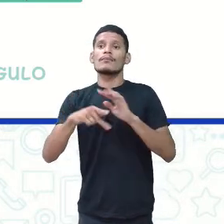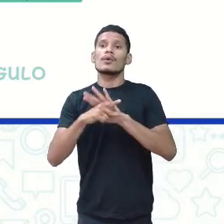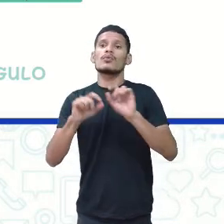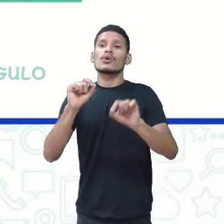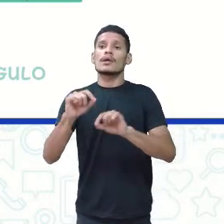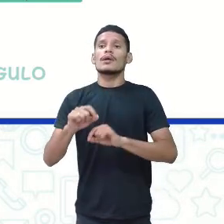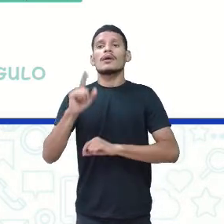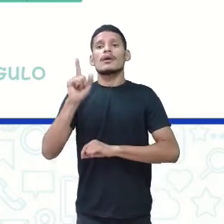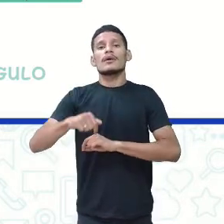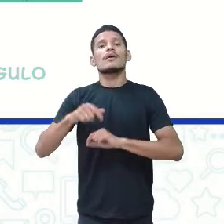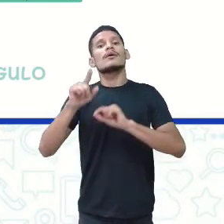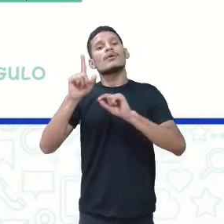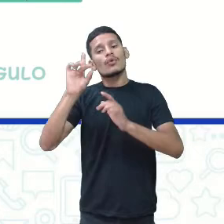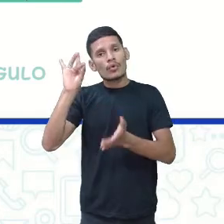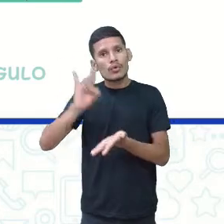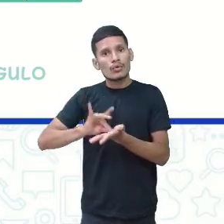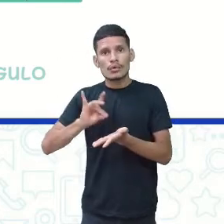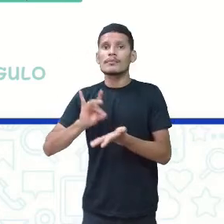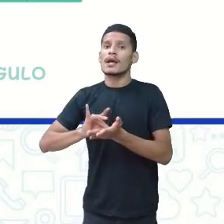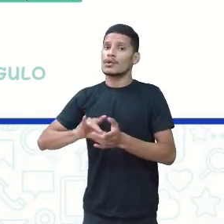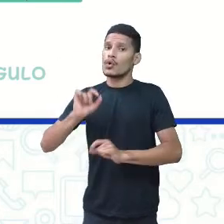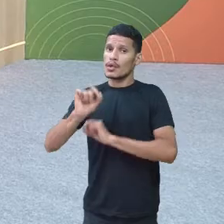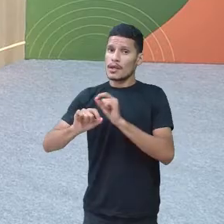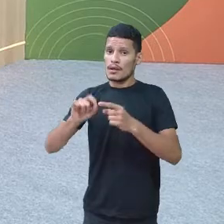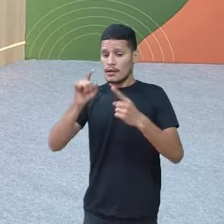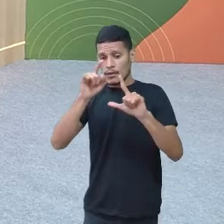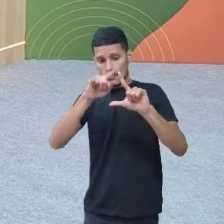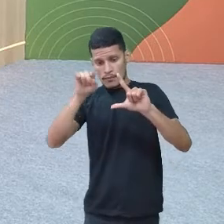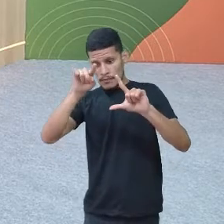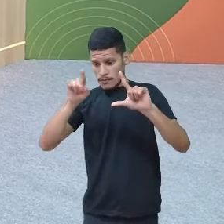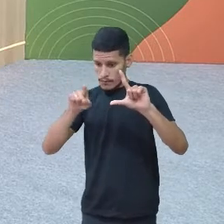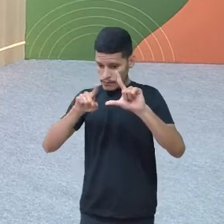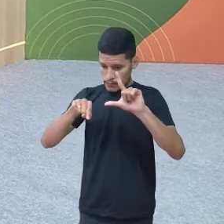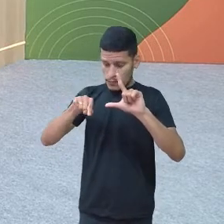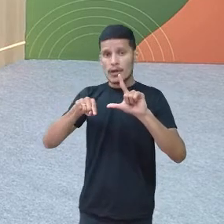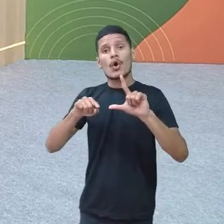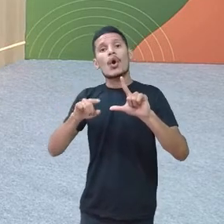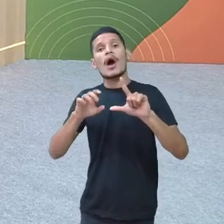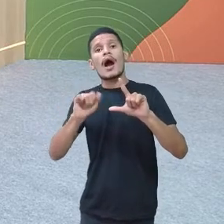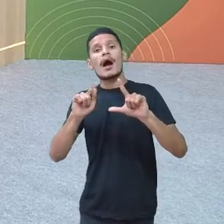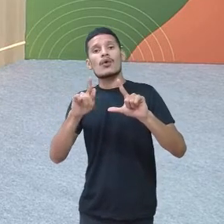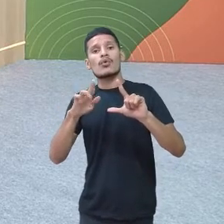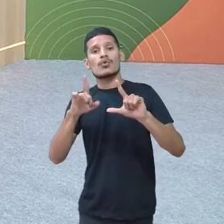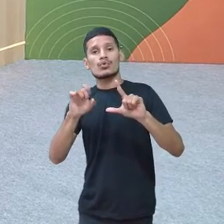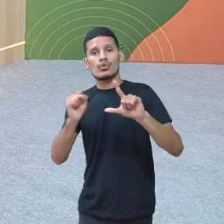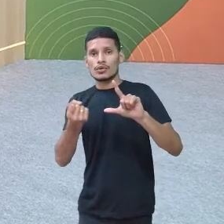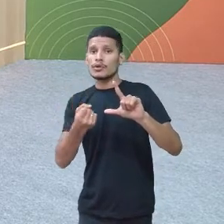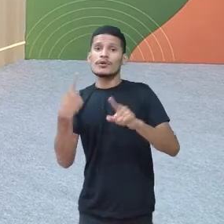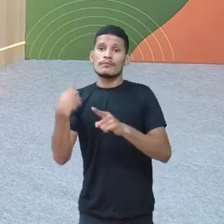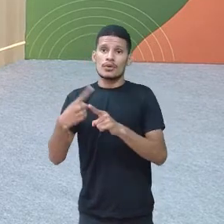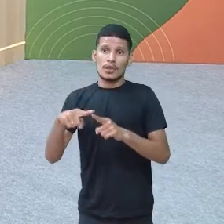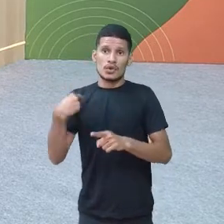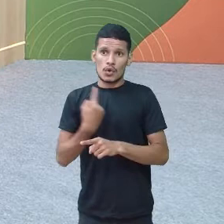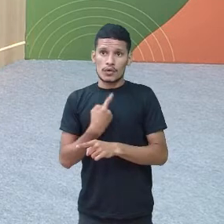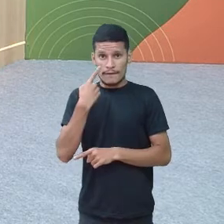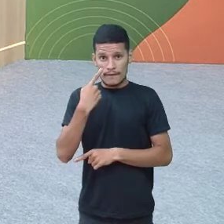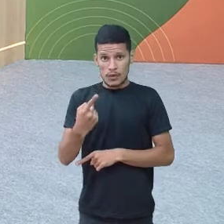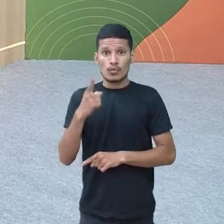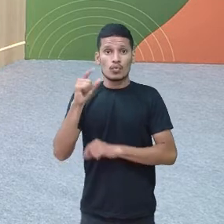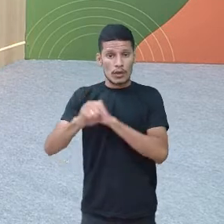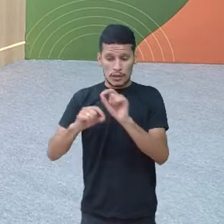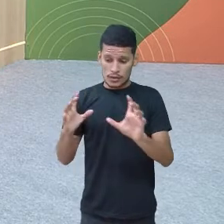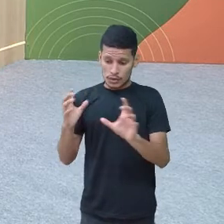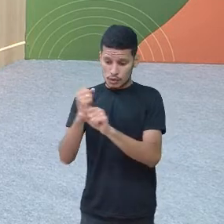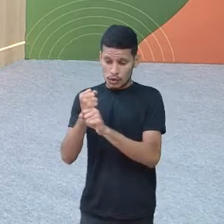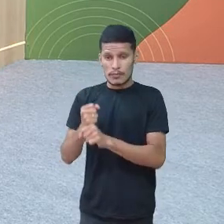2 ângulos obrigatoriamente vão ser agudos. Porque a gente acabou de ver que essa outra soma aqui,